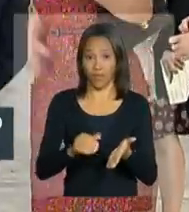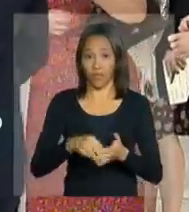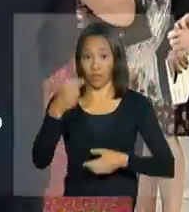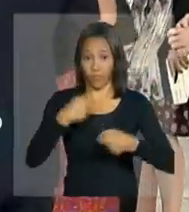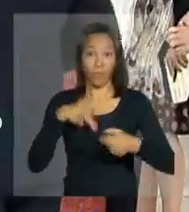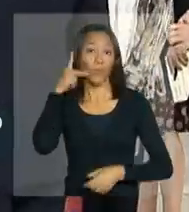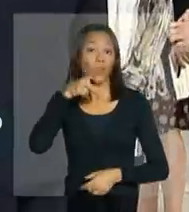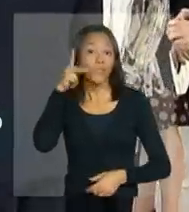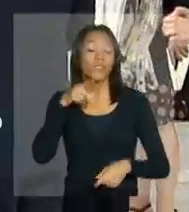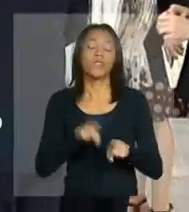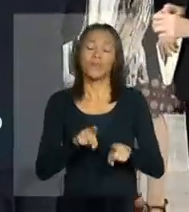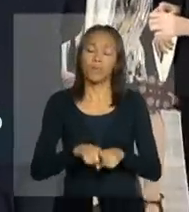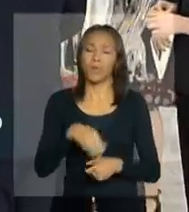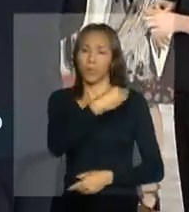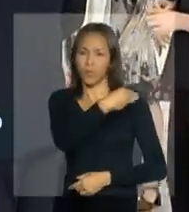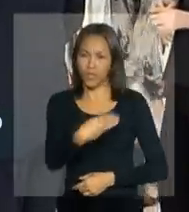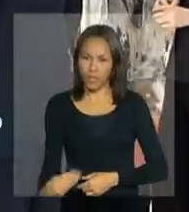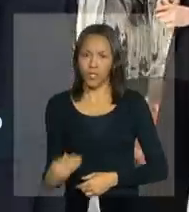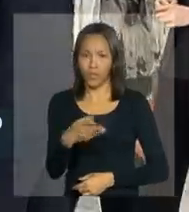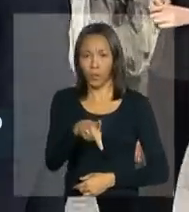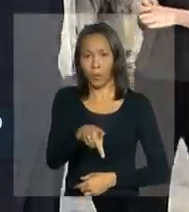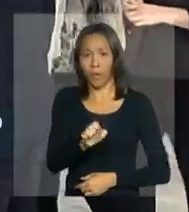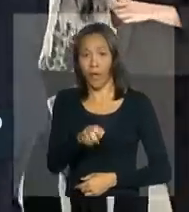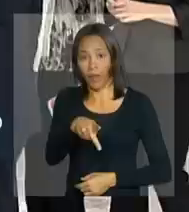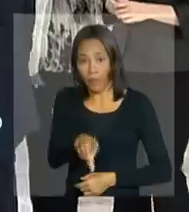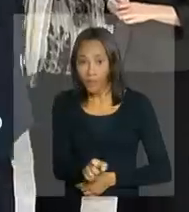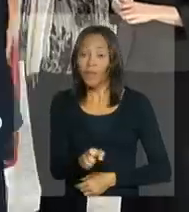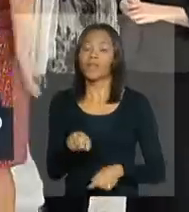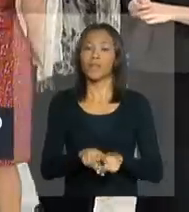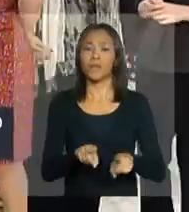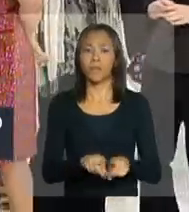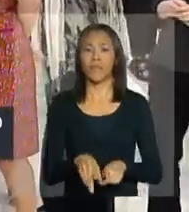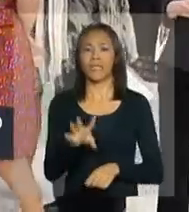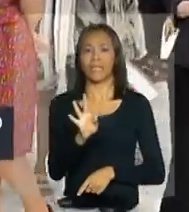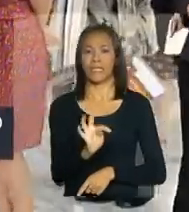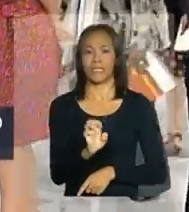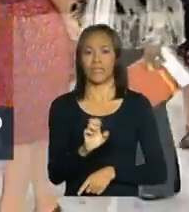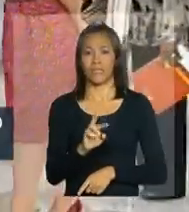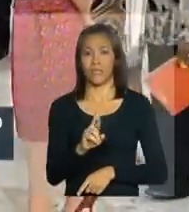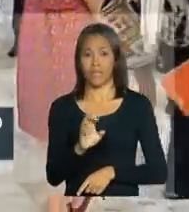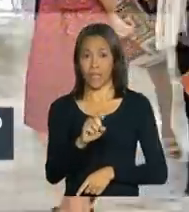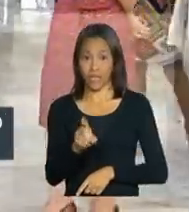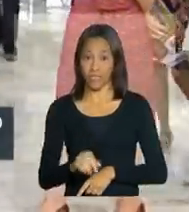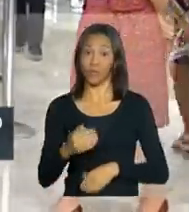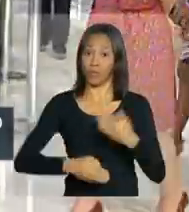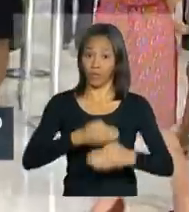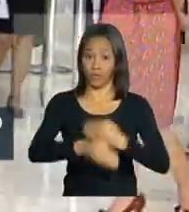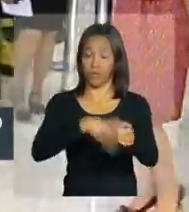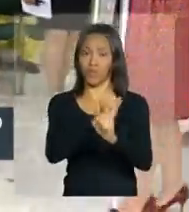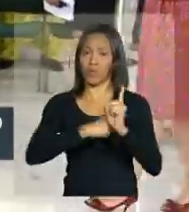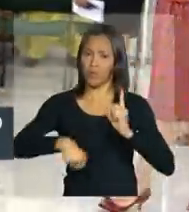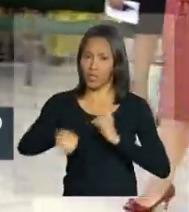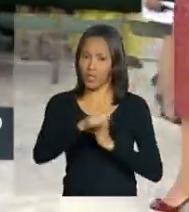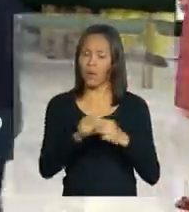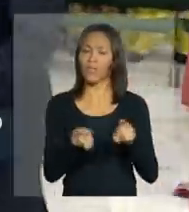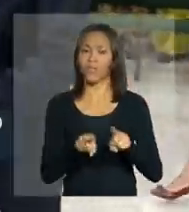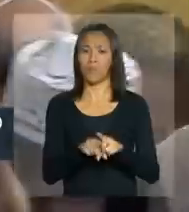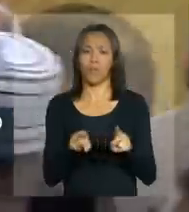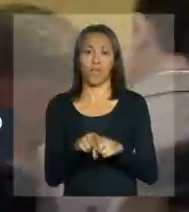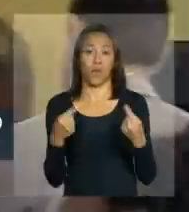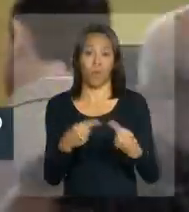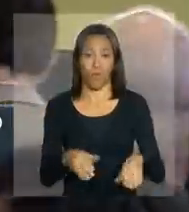ministro do Desenvolvimento Agrário Pepe Vargas e a ministra Teresa Campelo do Desenvolvimento Social e combate